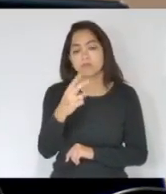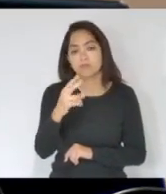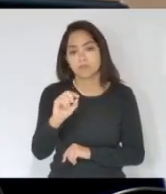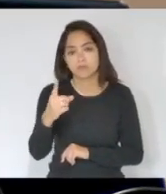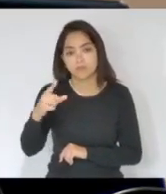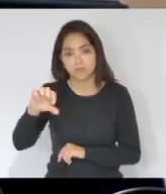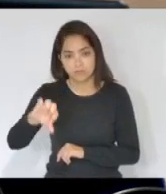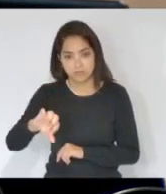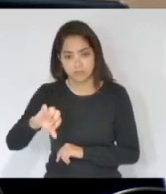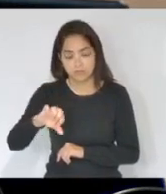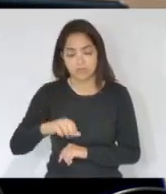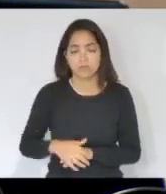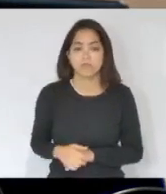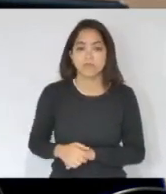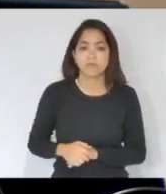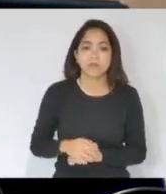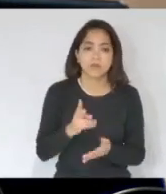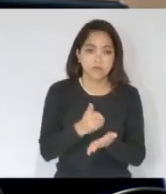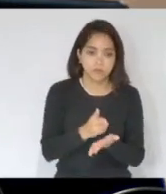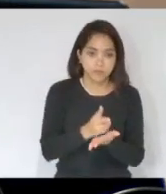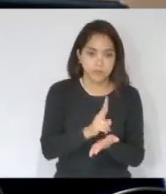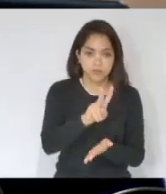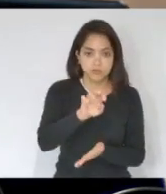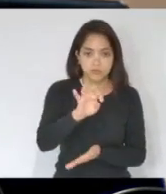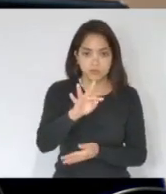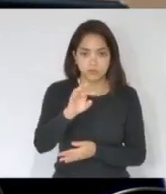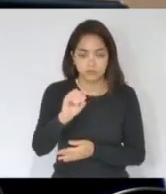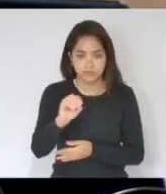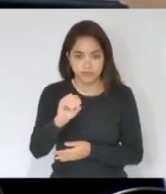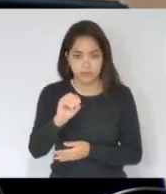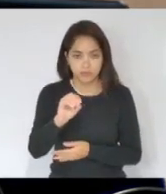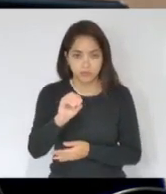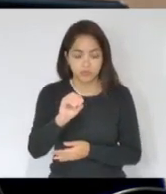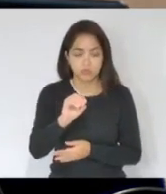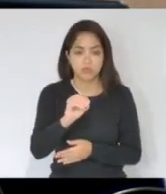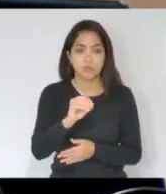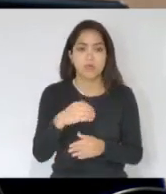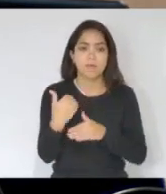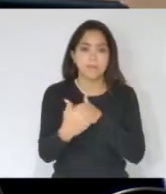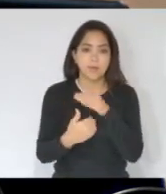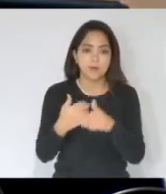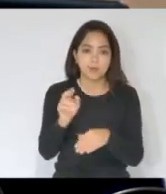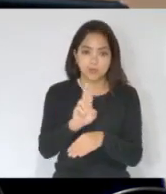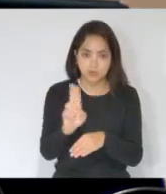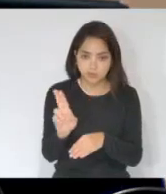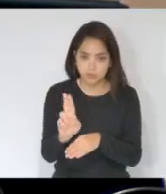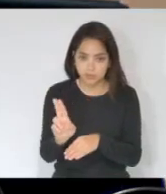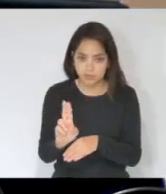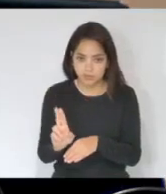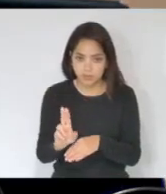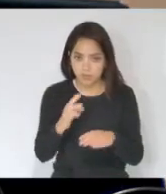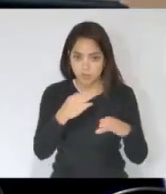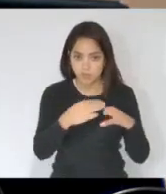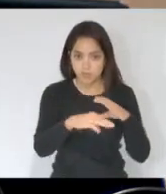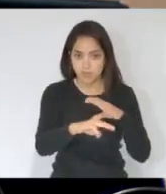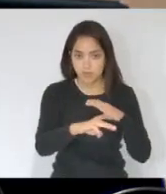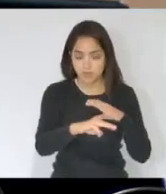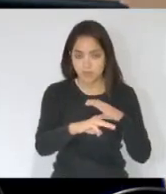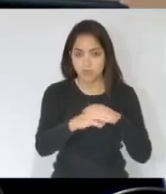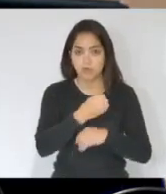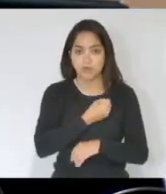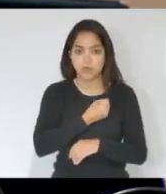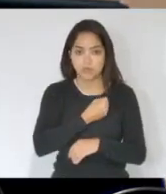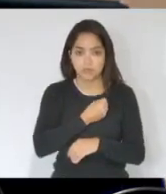108/2019. Foi mantido o veto em turno único pelo processo nominal encaminhado pela mensagem